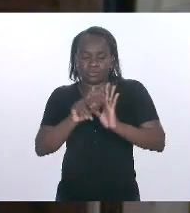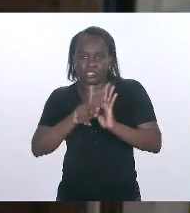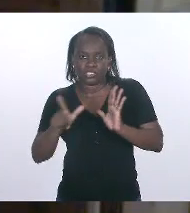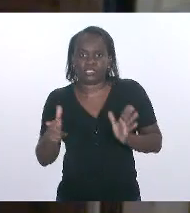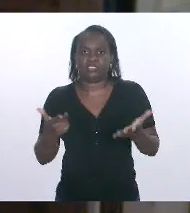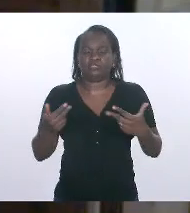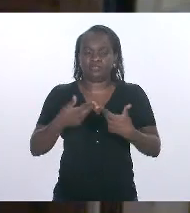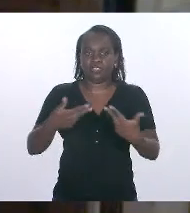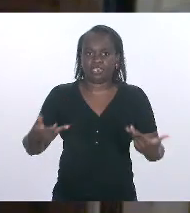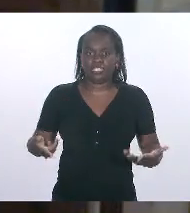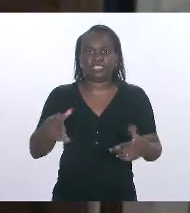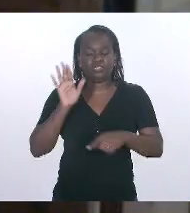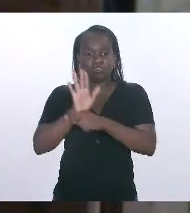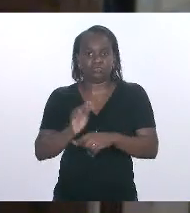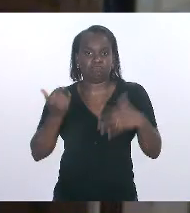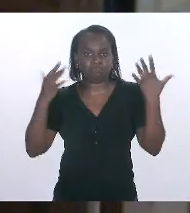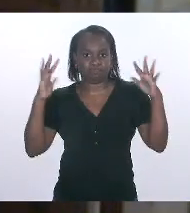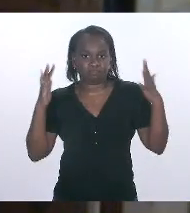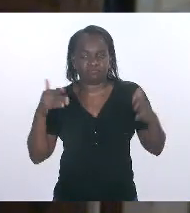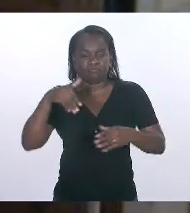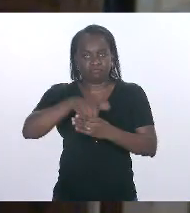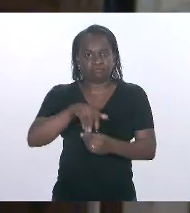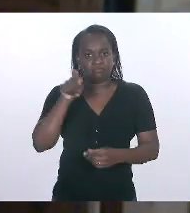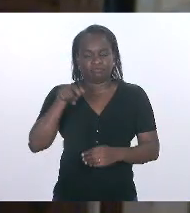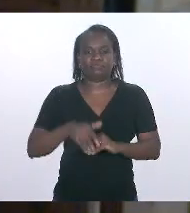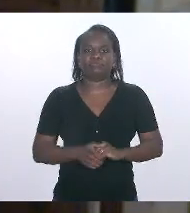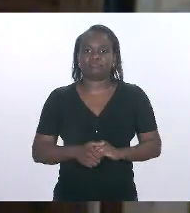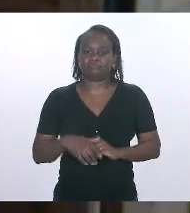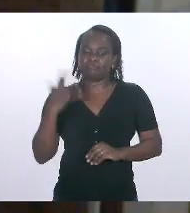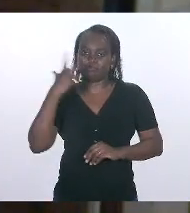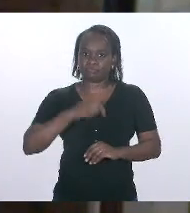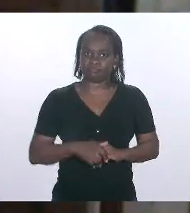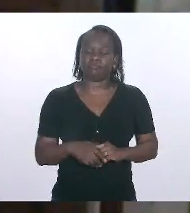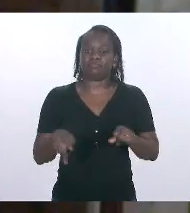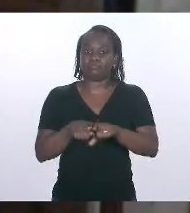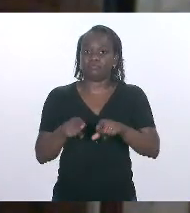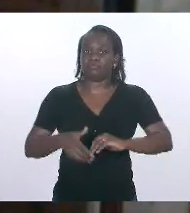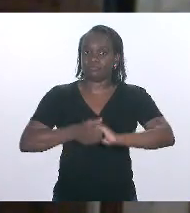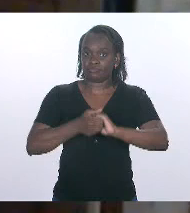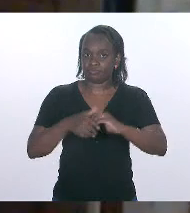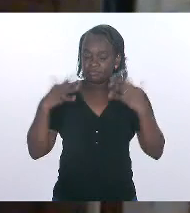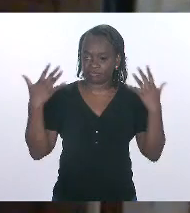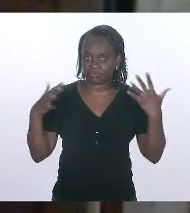projetos, para brilhantar aquele pleito. Queria cumprimentar